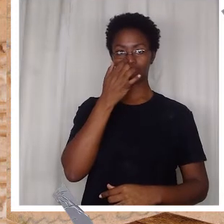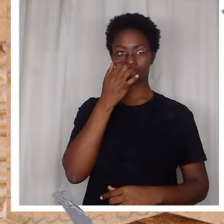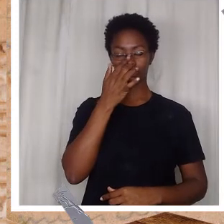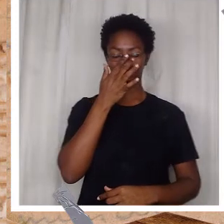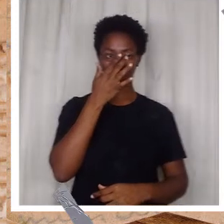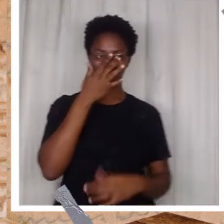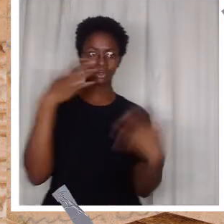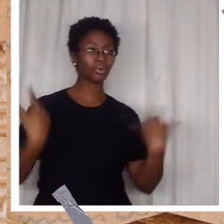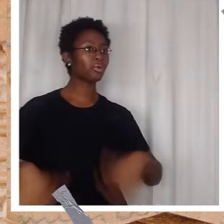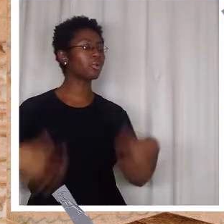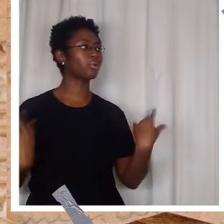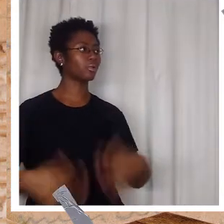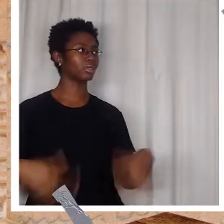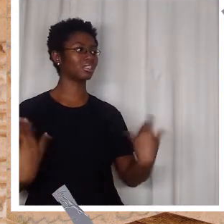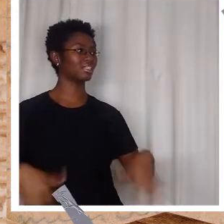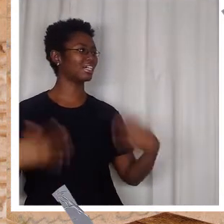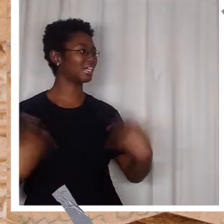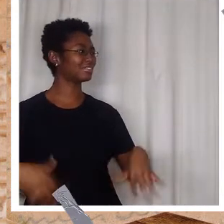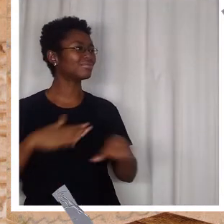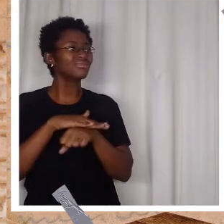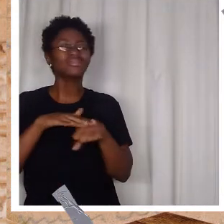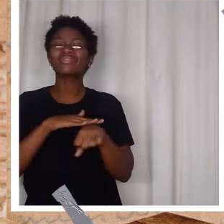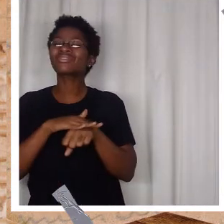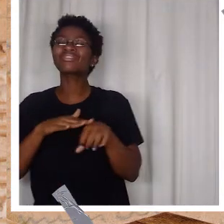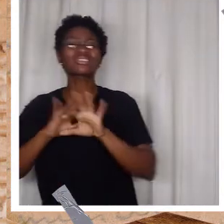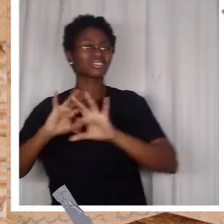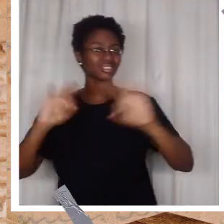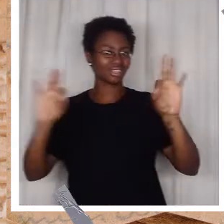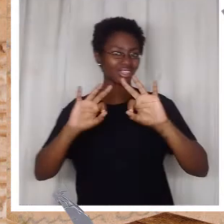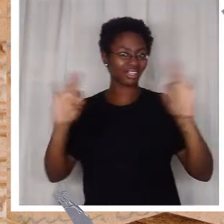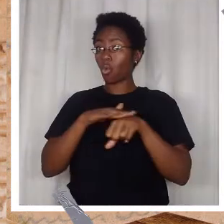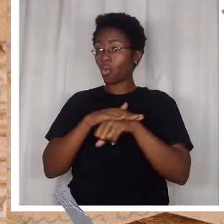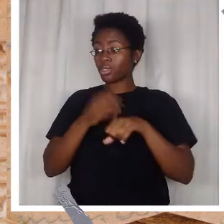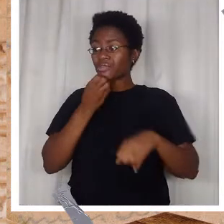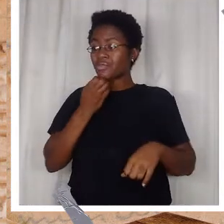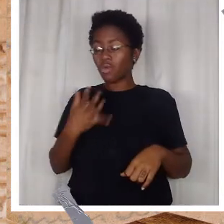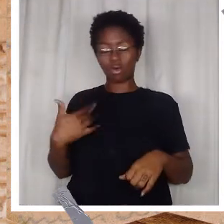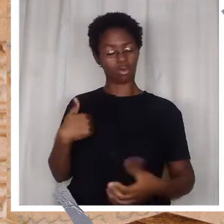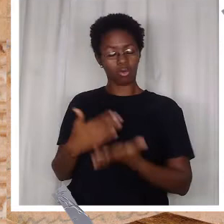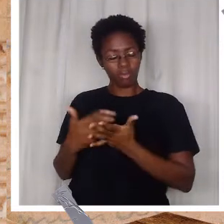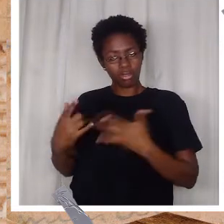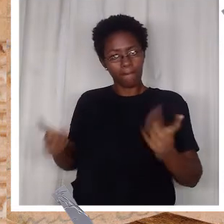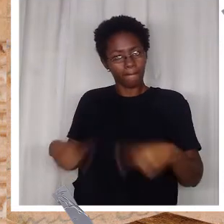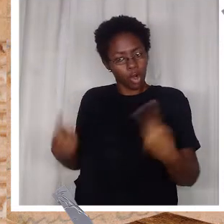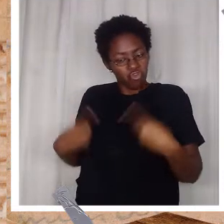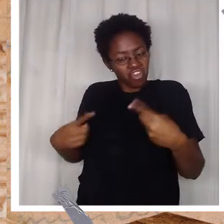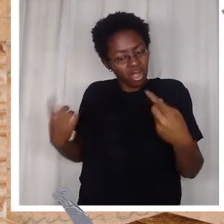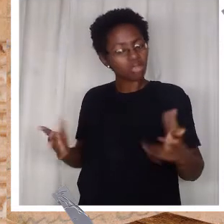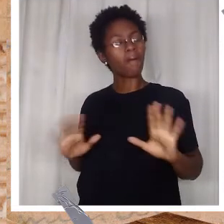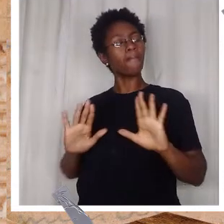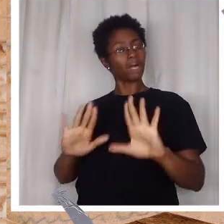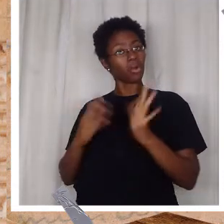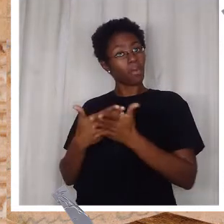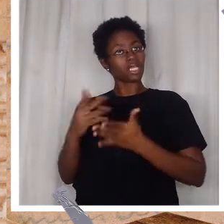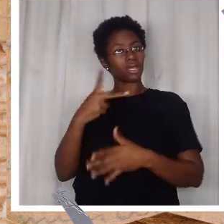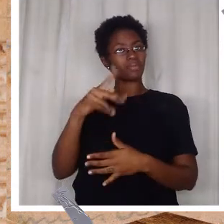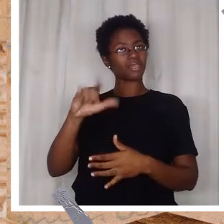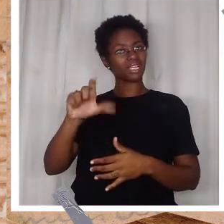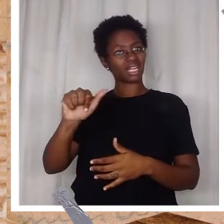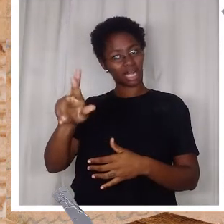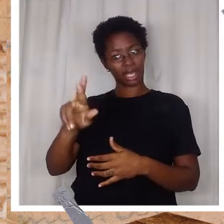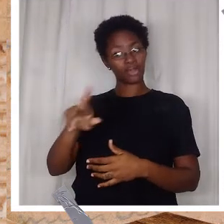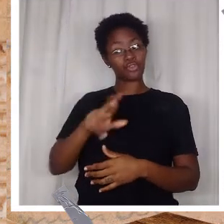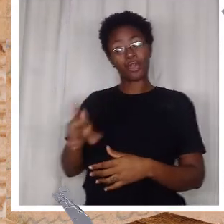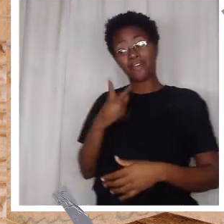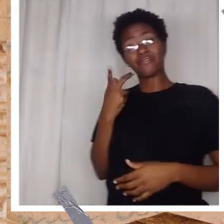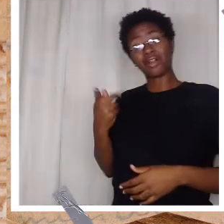Uau! Que conversa boa, né? Vou fazer algumas provocações aqui. Vou começar com o Pilar, né? Porque ele falou do meu